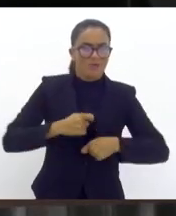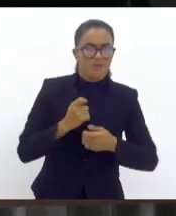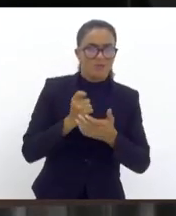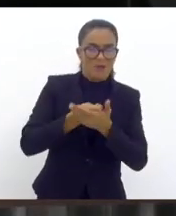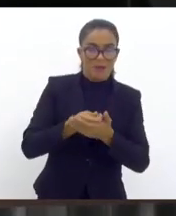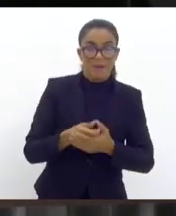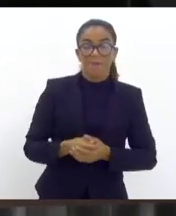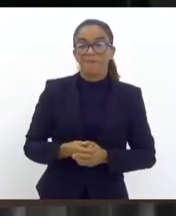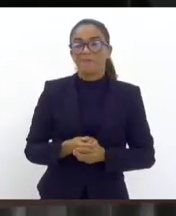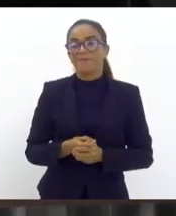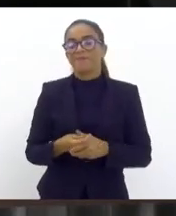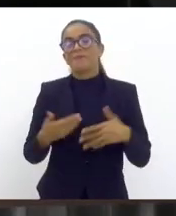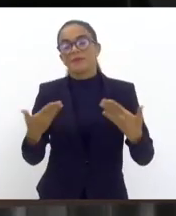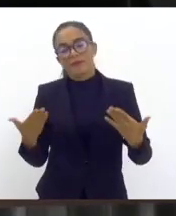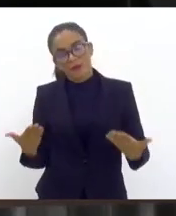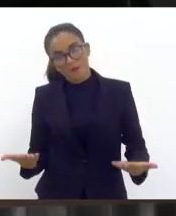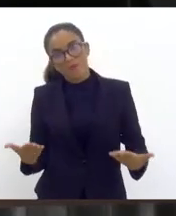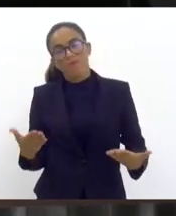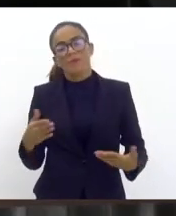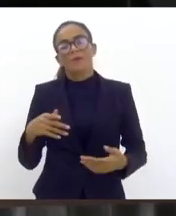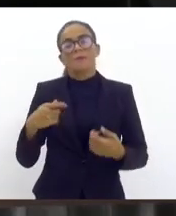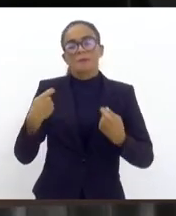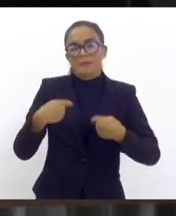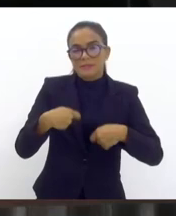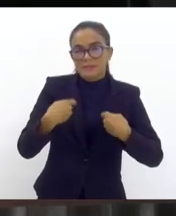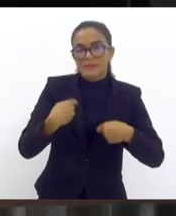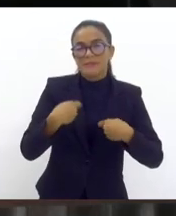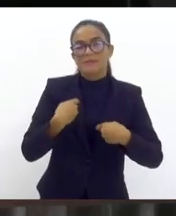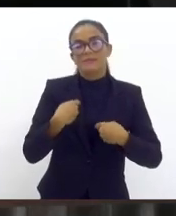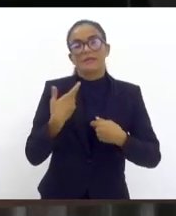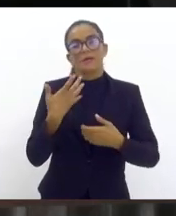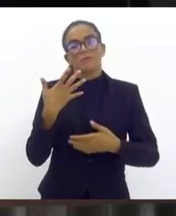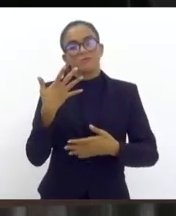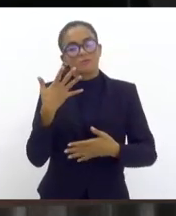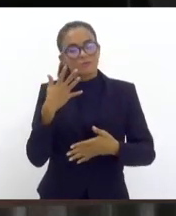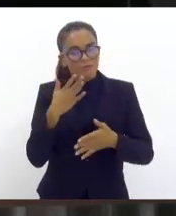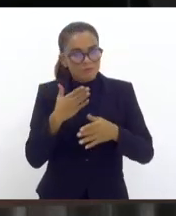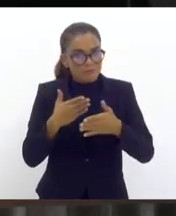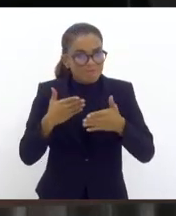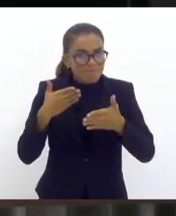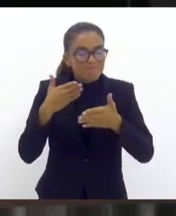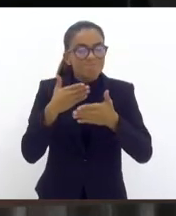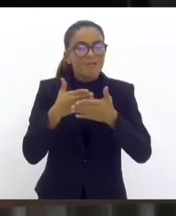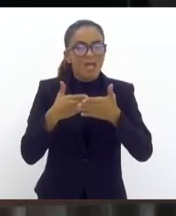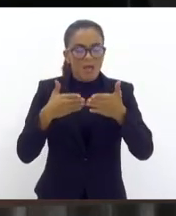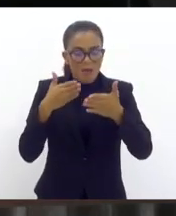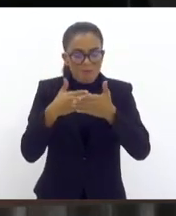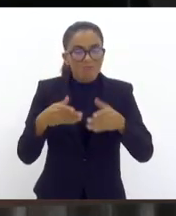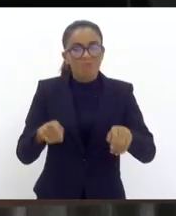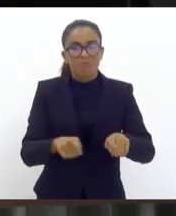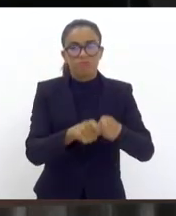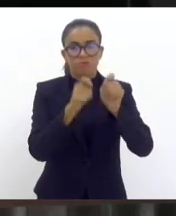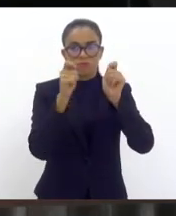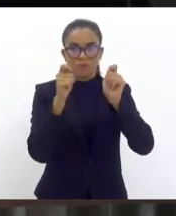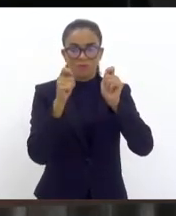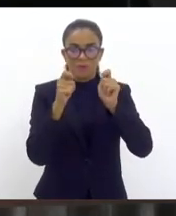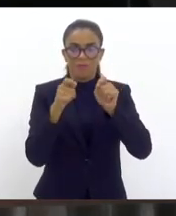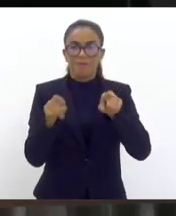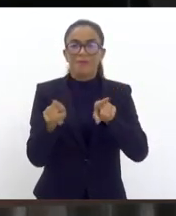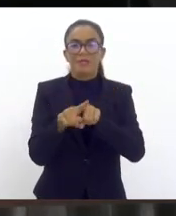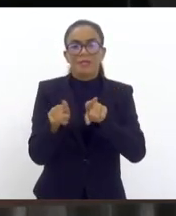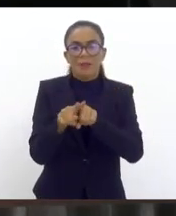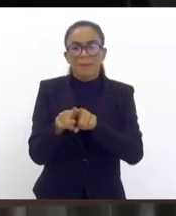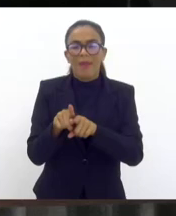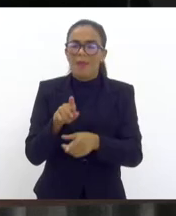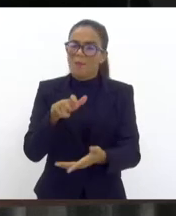contudo precisamos enfrentar este problema sem criar outros maiores e sem